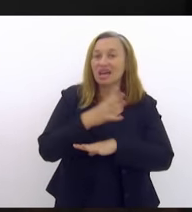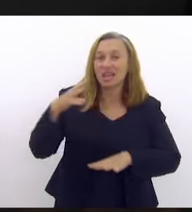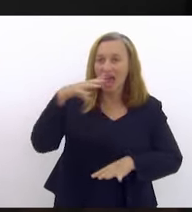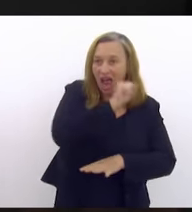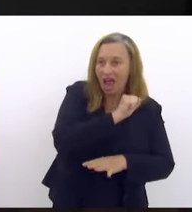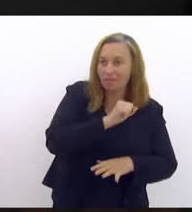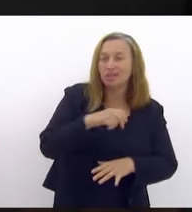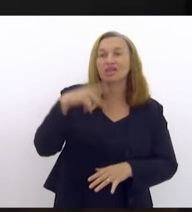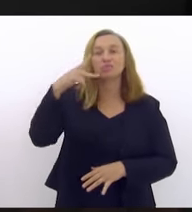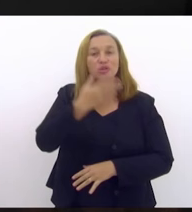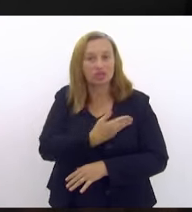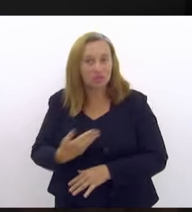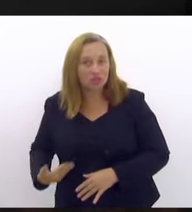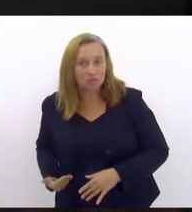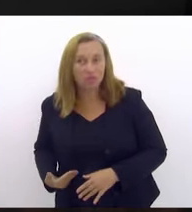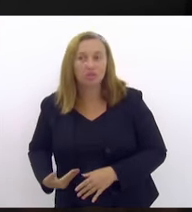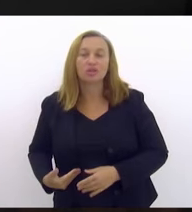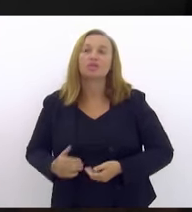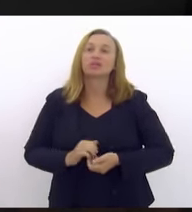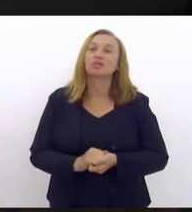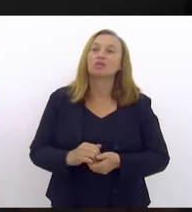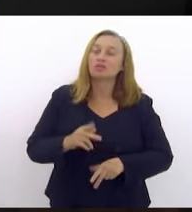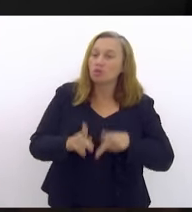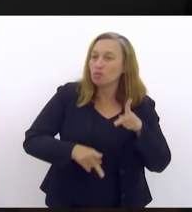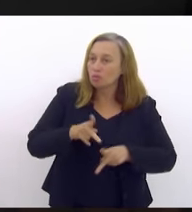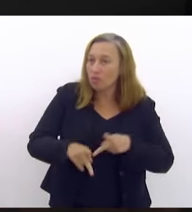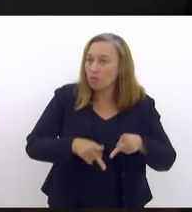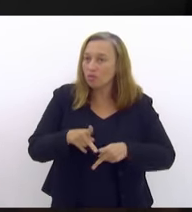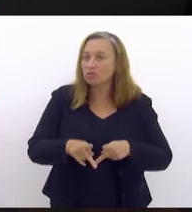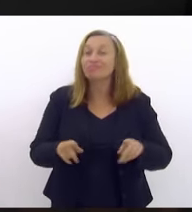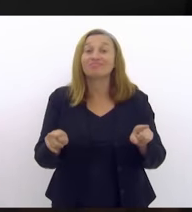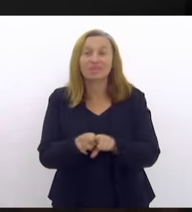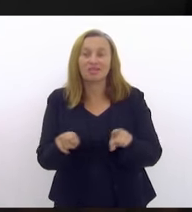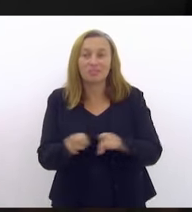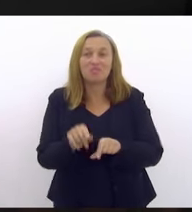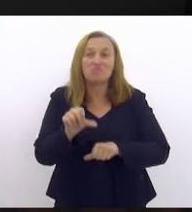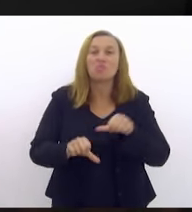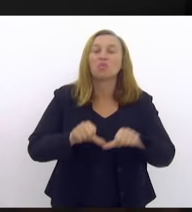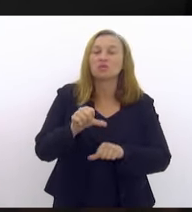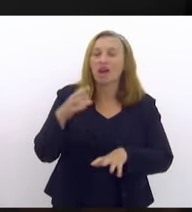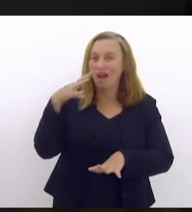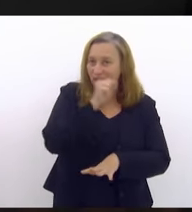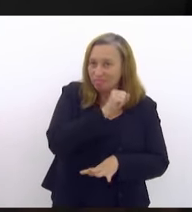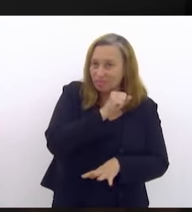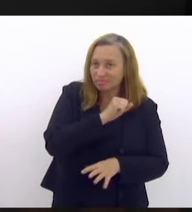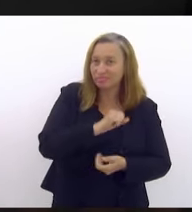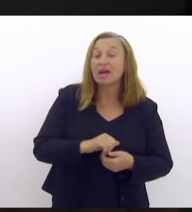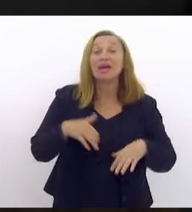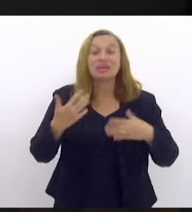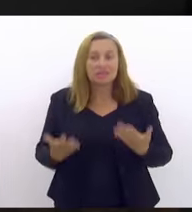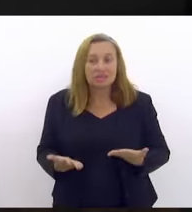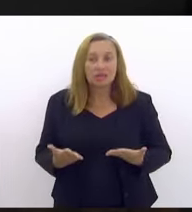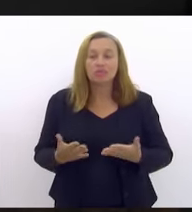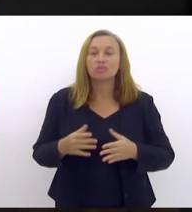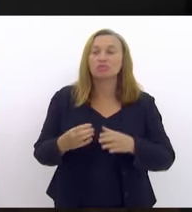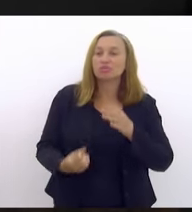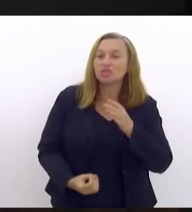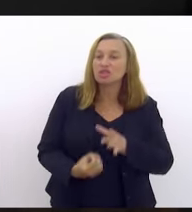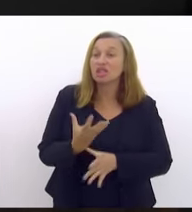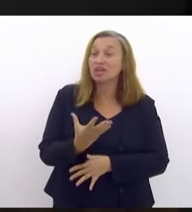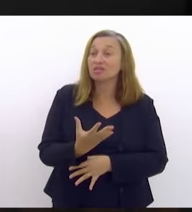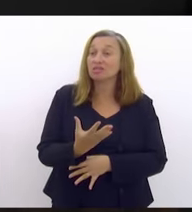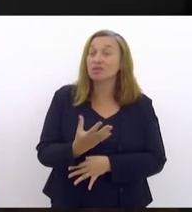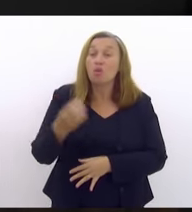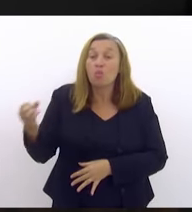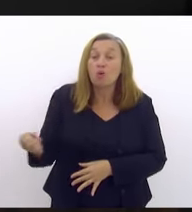as políticas públicas e a nossa população também muda muito rápido. Então, nós estamos construindo